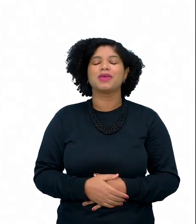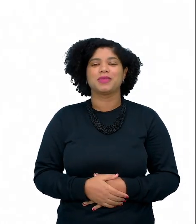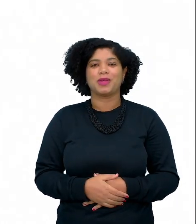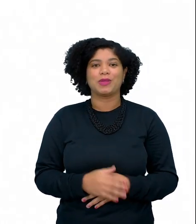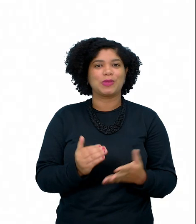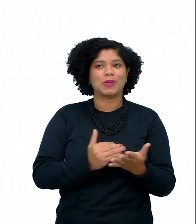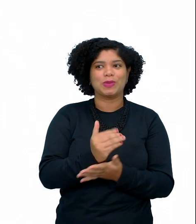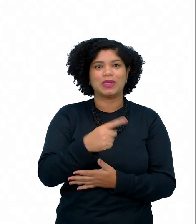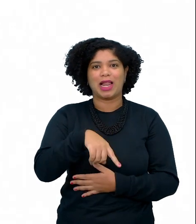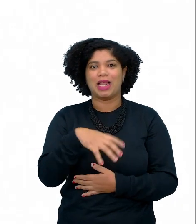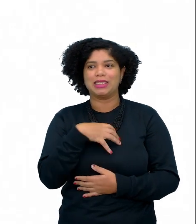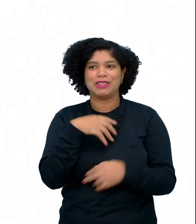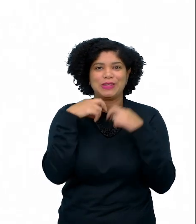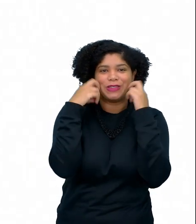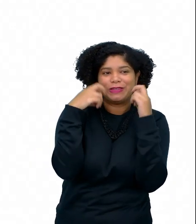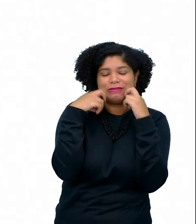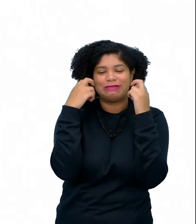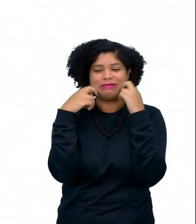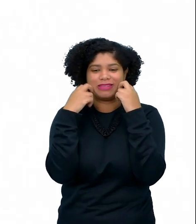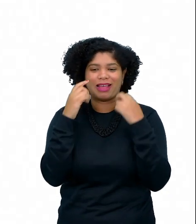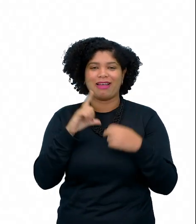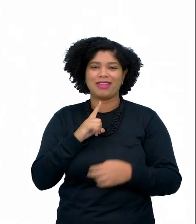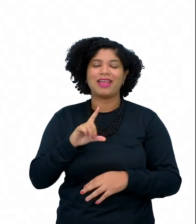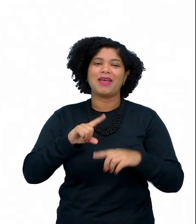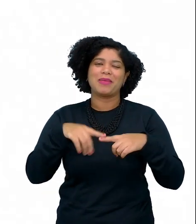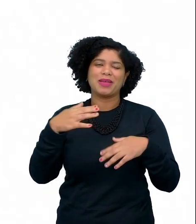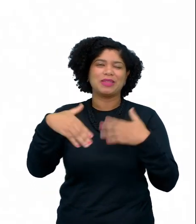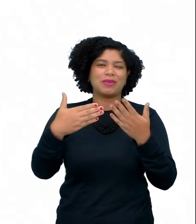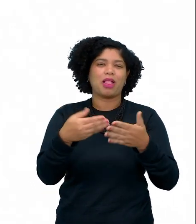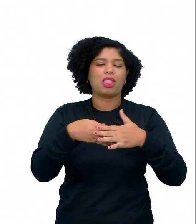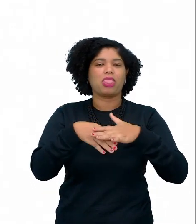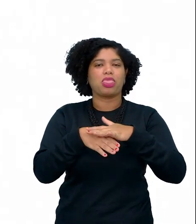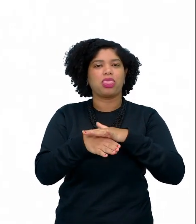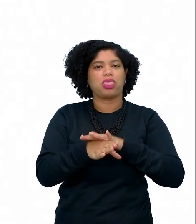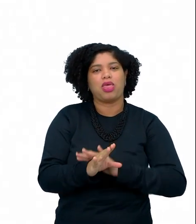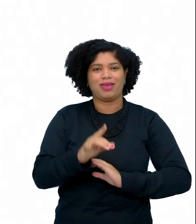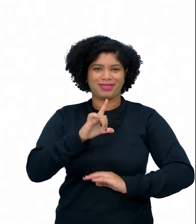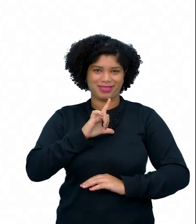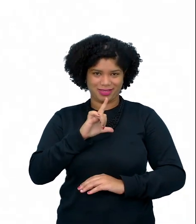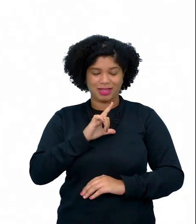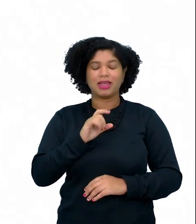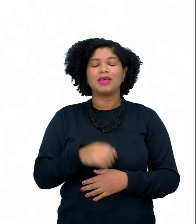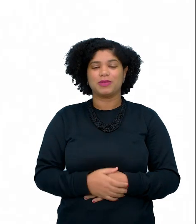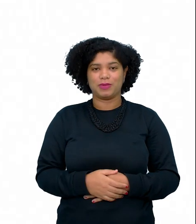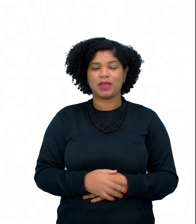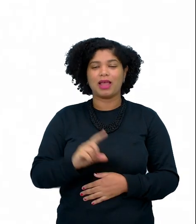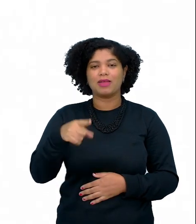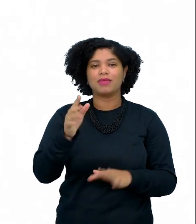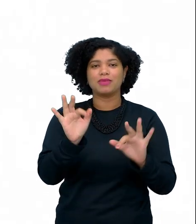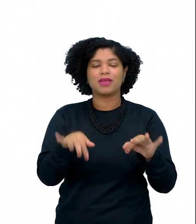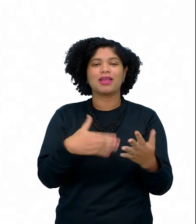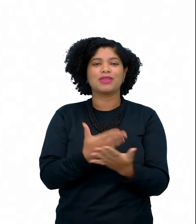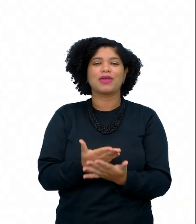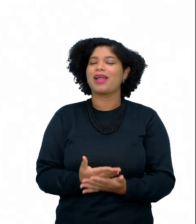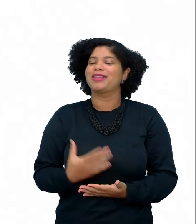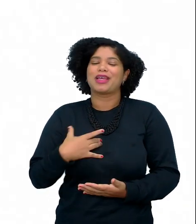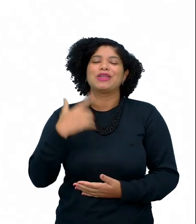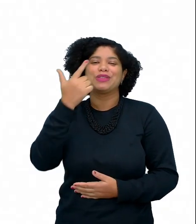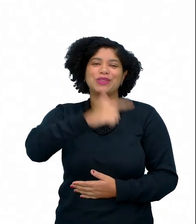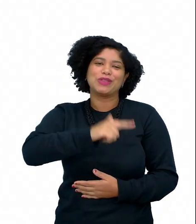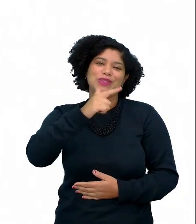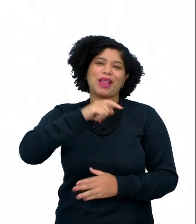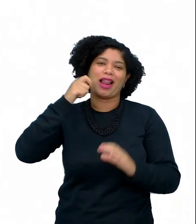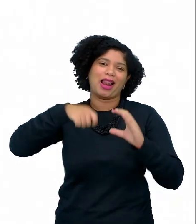com bastante timidez, mas com o tempo eles vão se soltando, e a hora que você está no final da aula, eles querem gravar tudo de